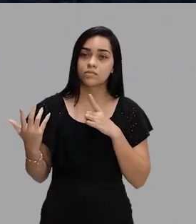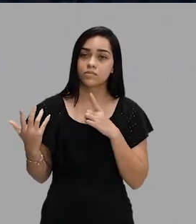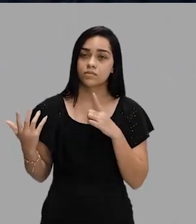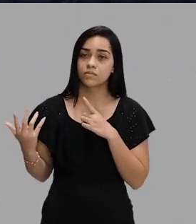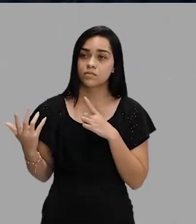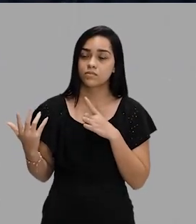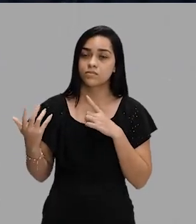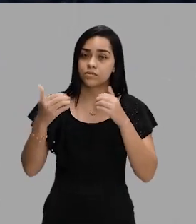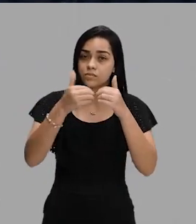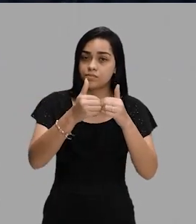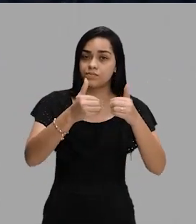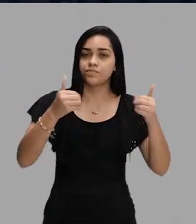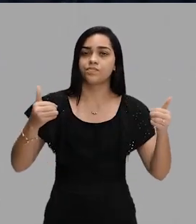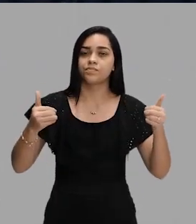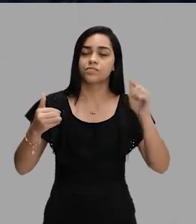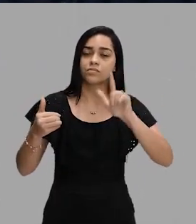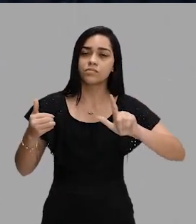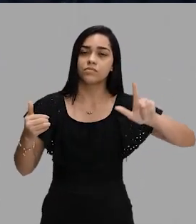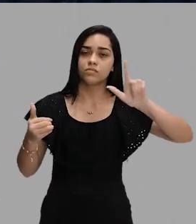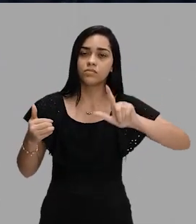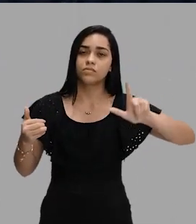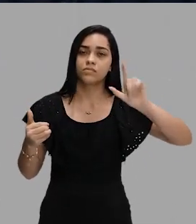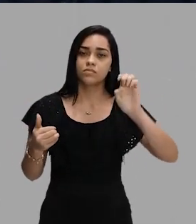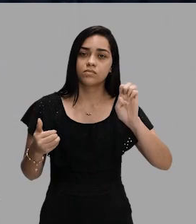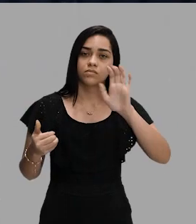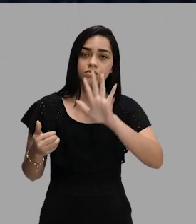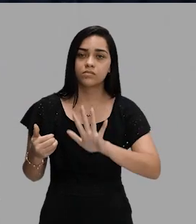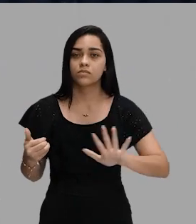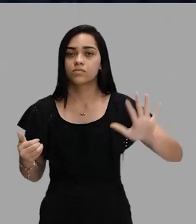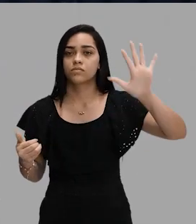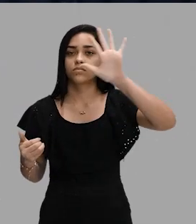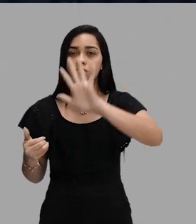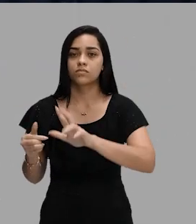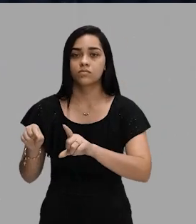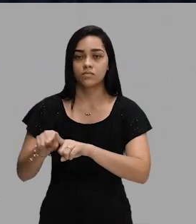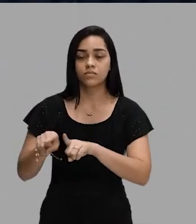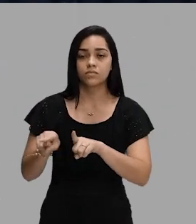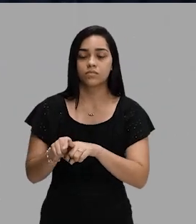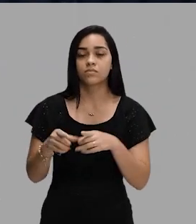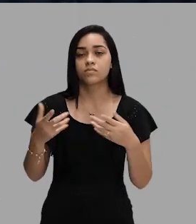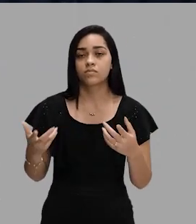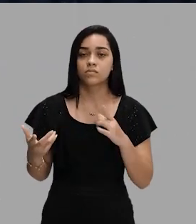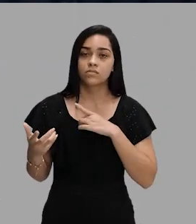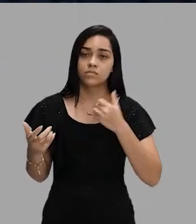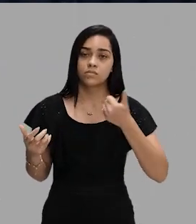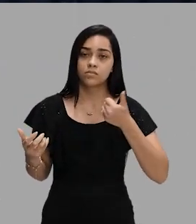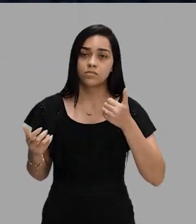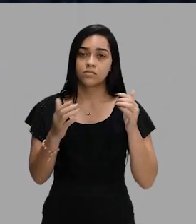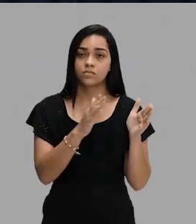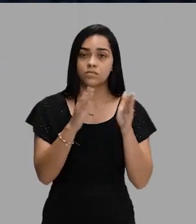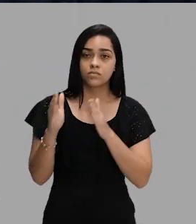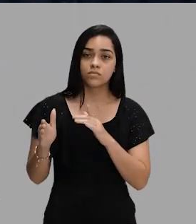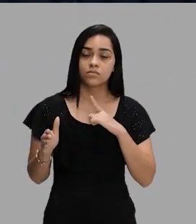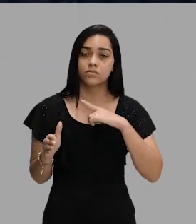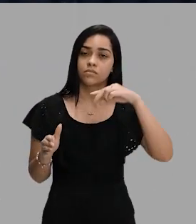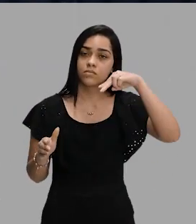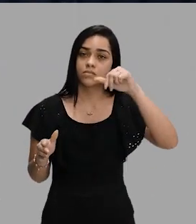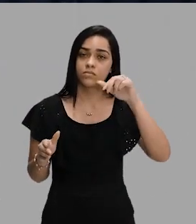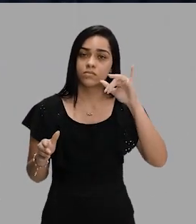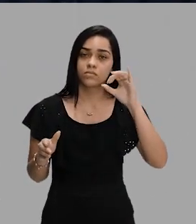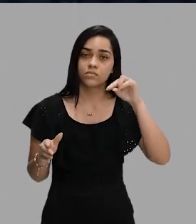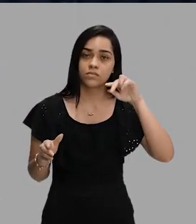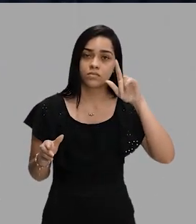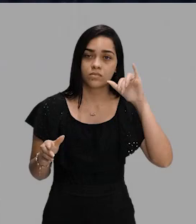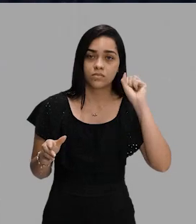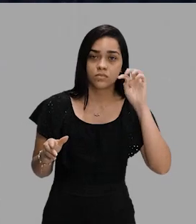esta ruptura com a literatura europeia. E aqui a gente tem na primeira fase o nacionalismo, vocês lembram?